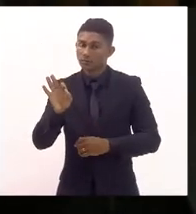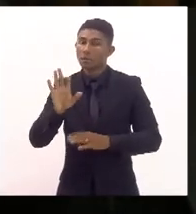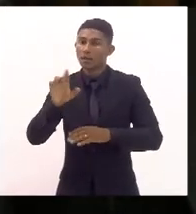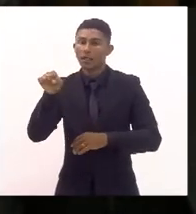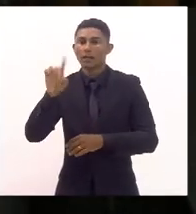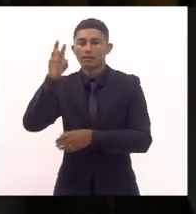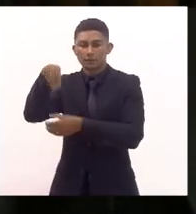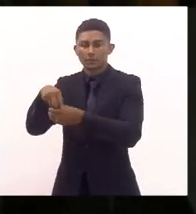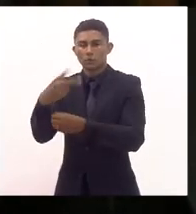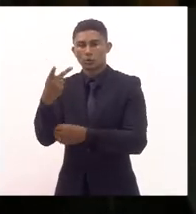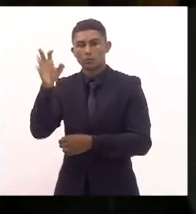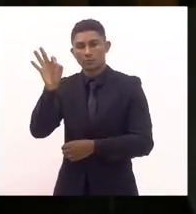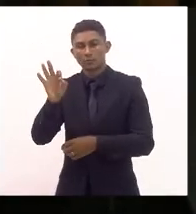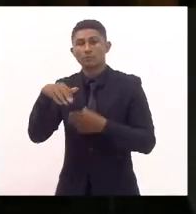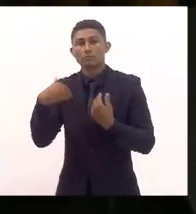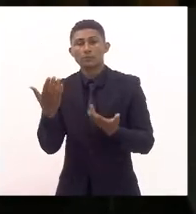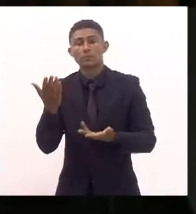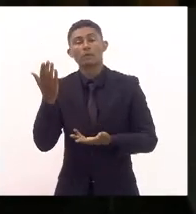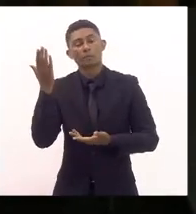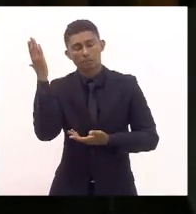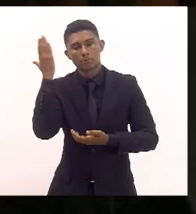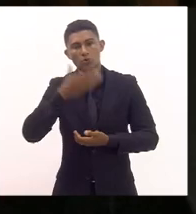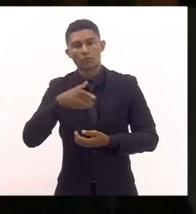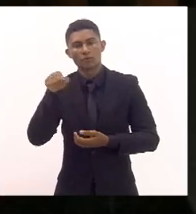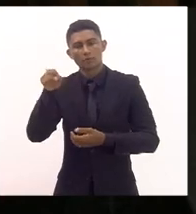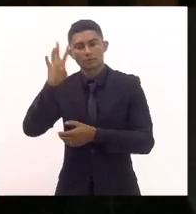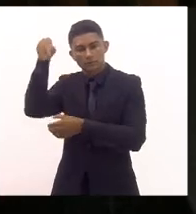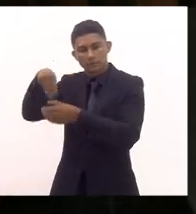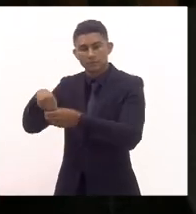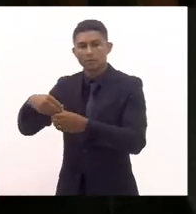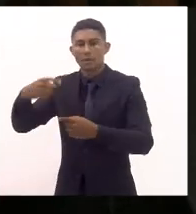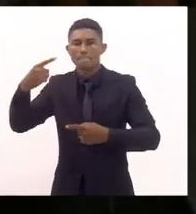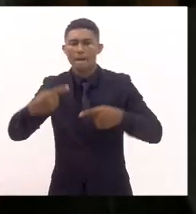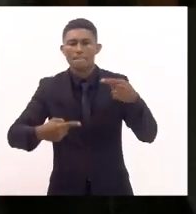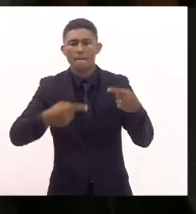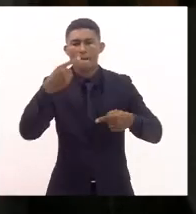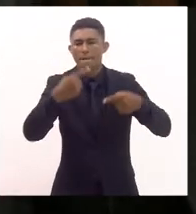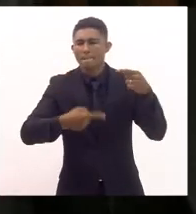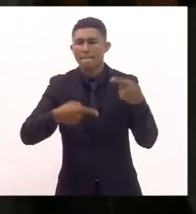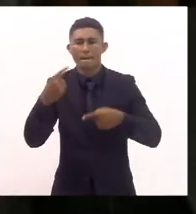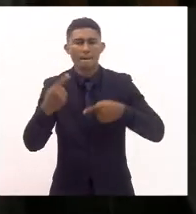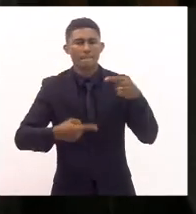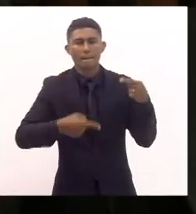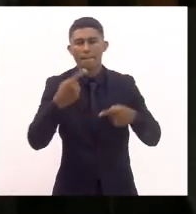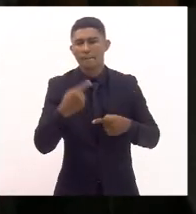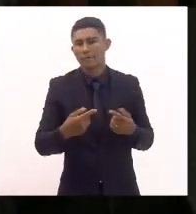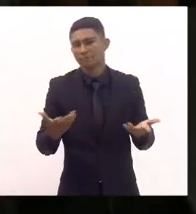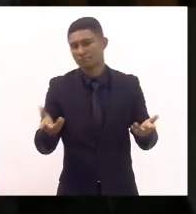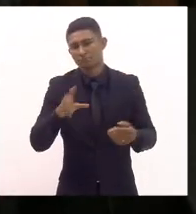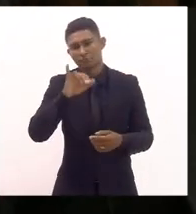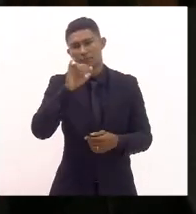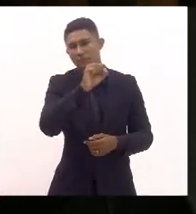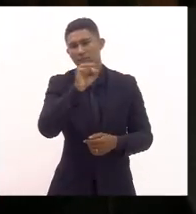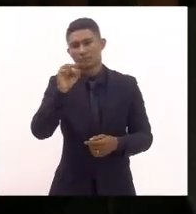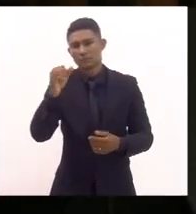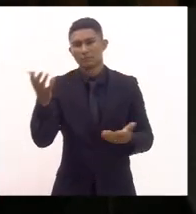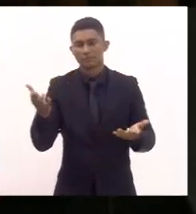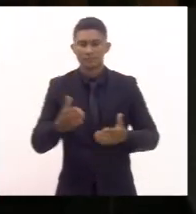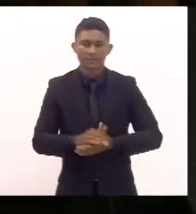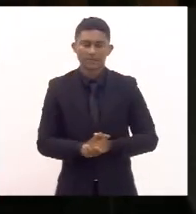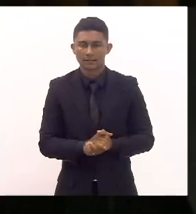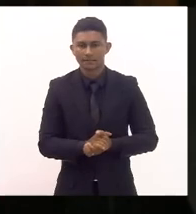já mostra também uma guerra interna em relação ao ISS